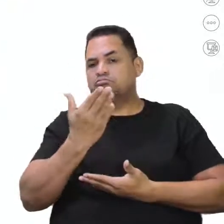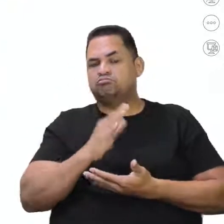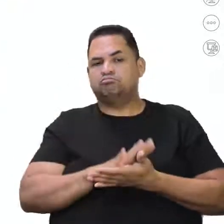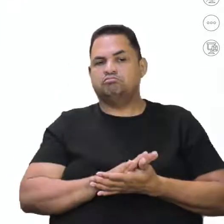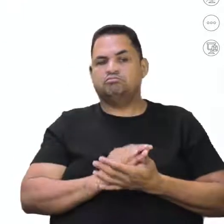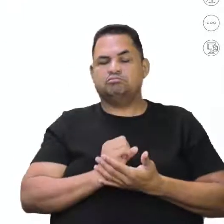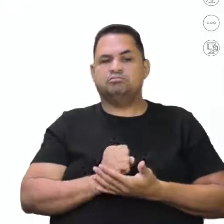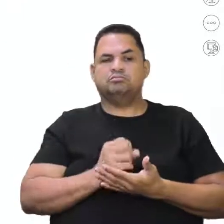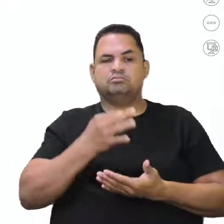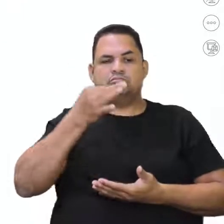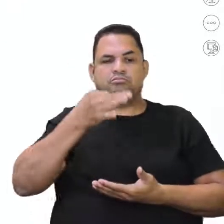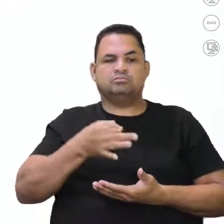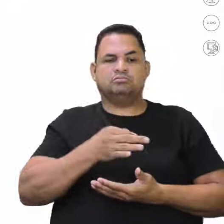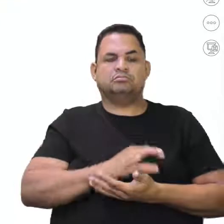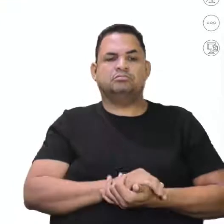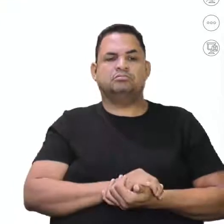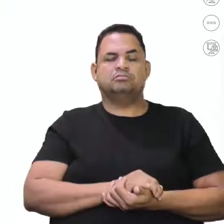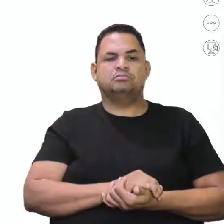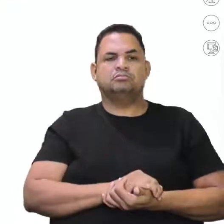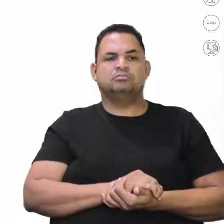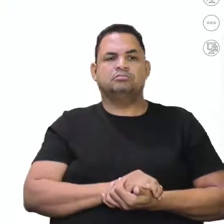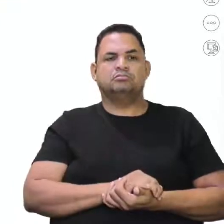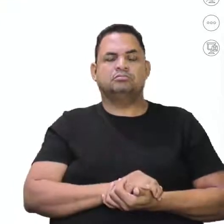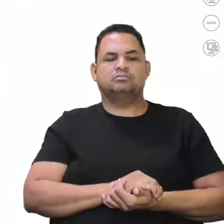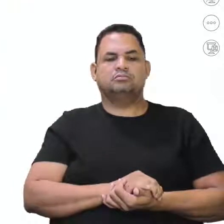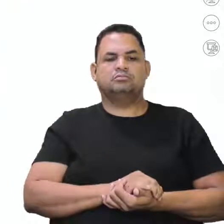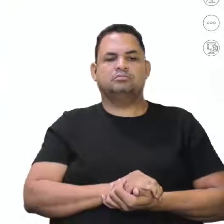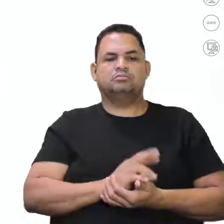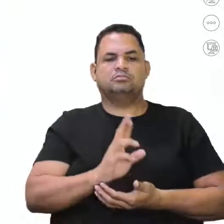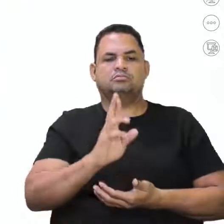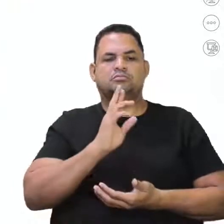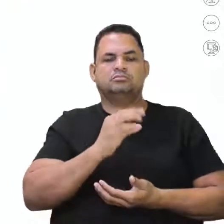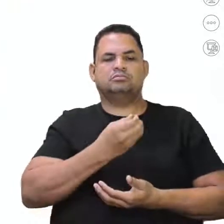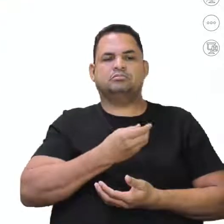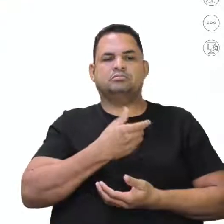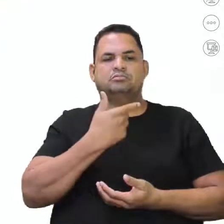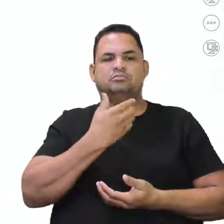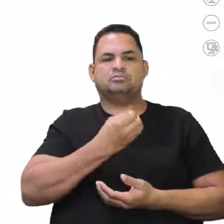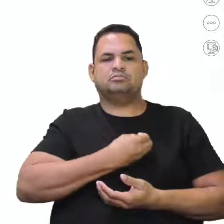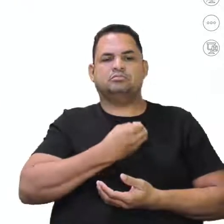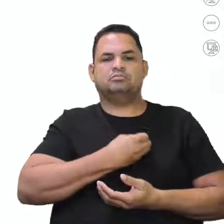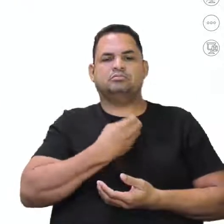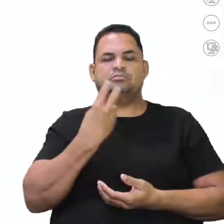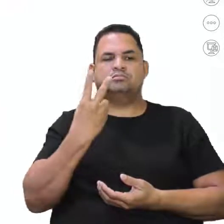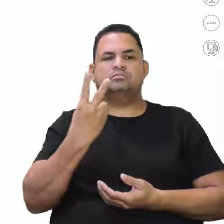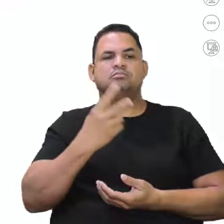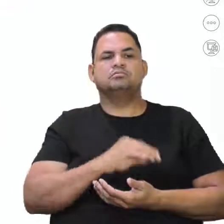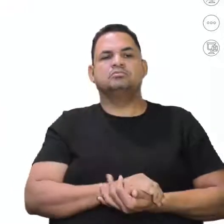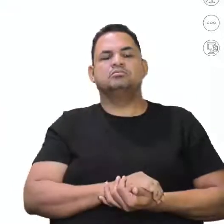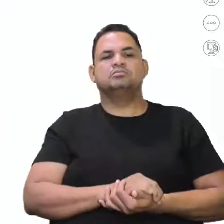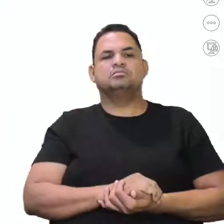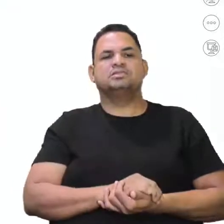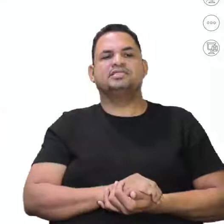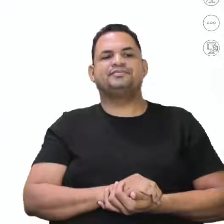simples, certo? Então, por conta da source, eu achei essa minha resposta de número 2, da pergunta de número 2.